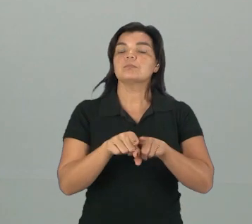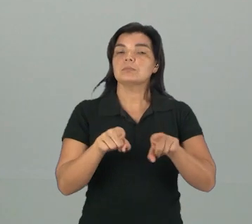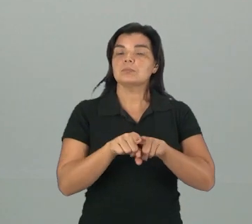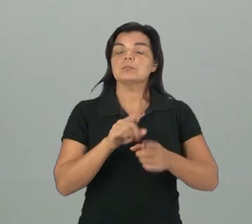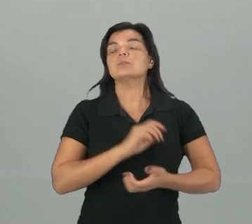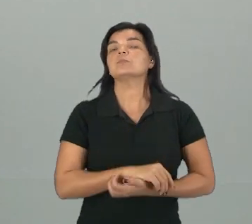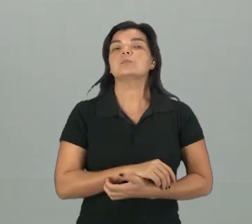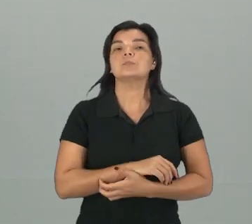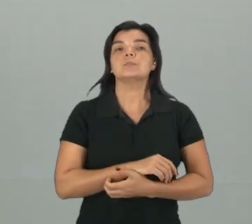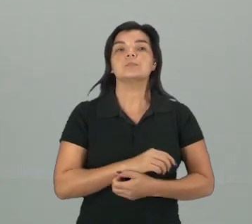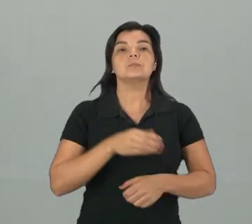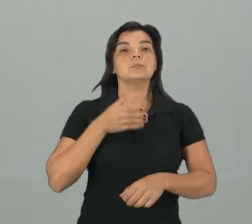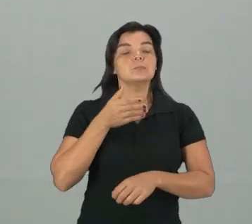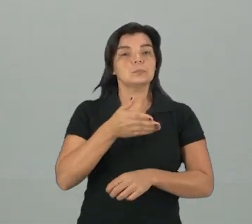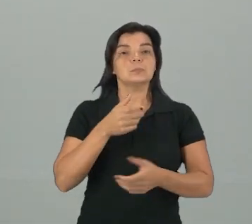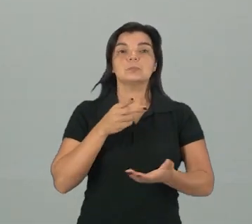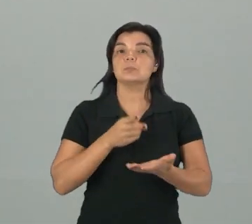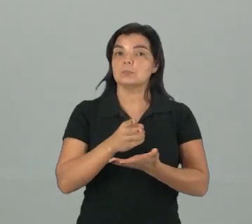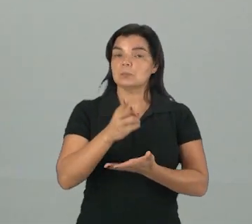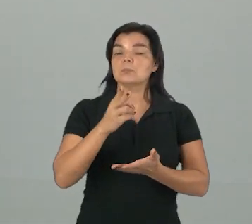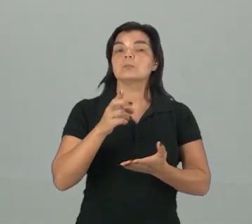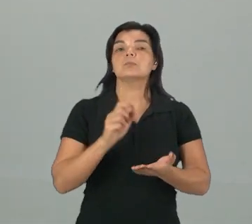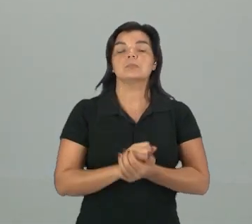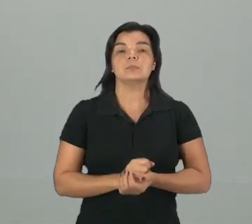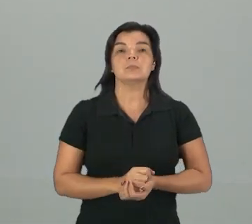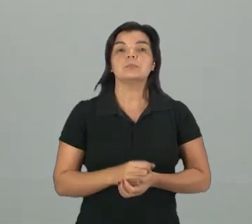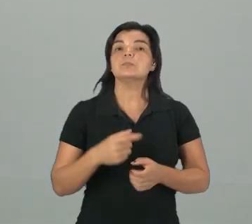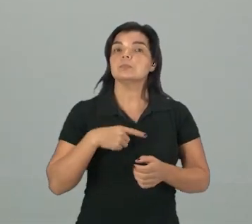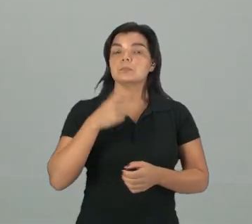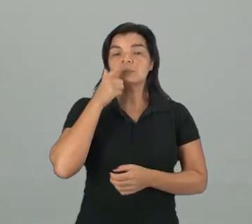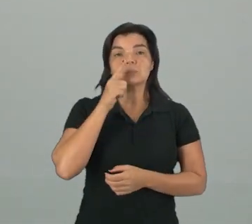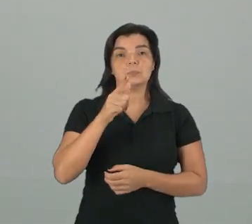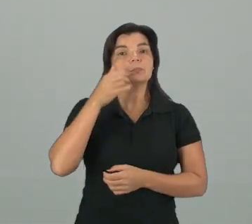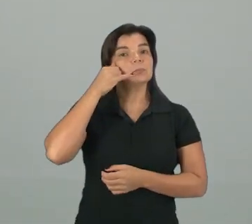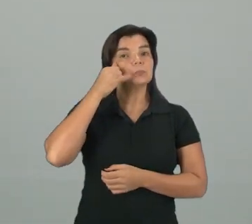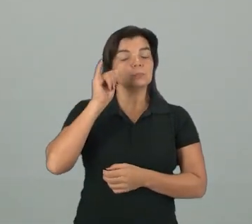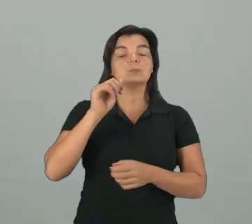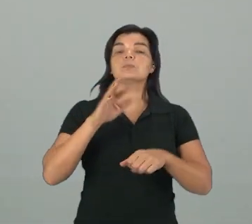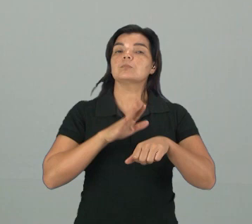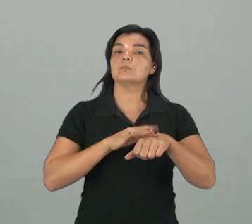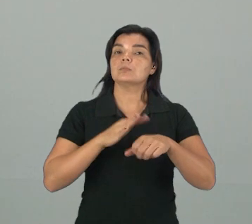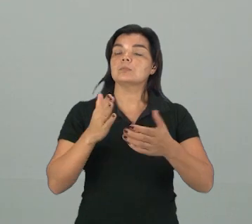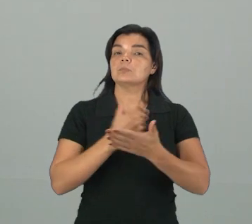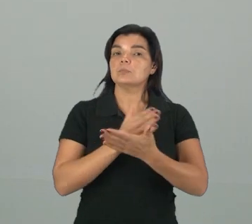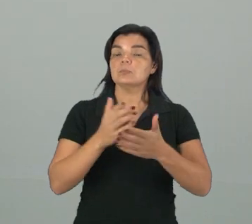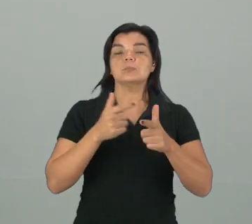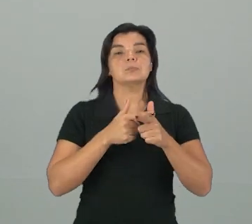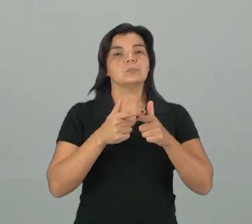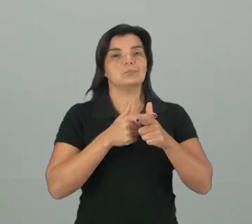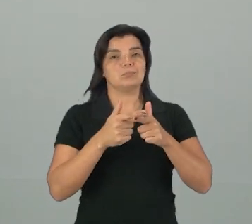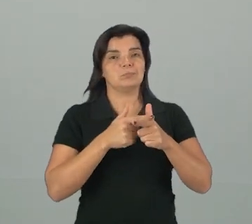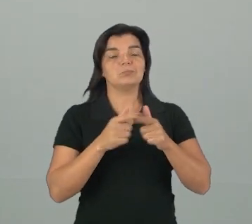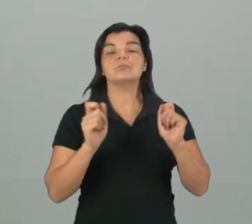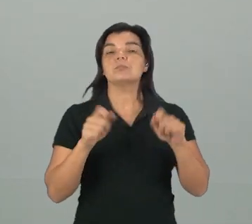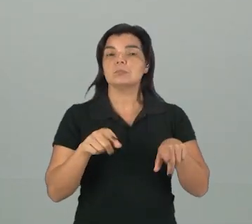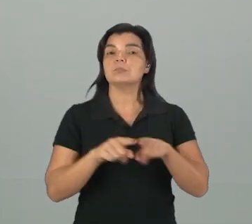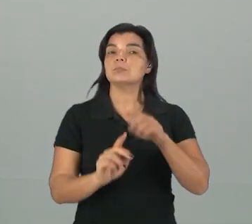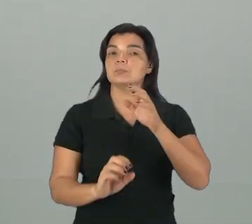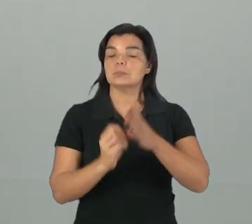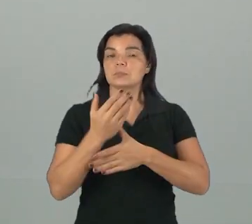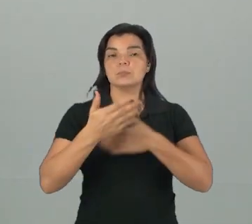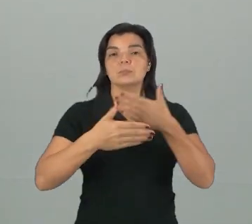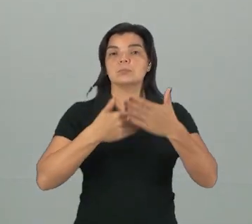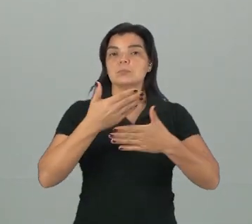essa assiduidade às consultas periódicas, nós conseguimos evitar alguns problemas que podem surgir